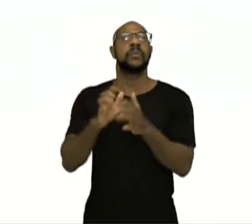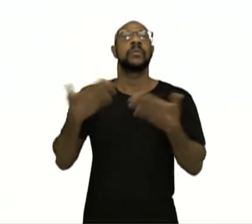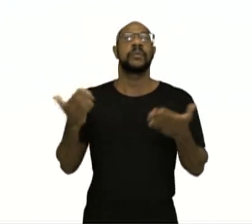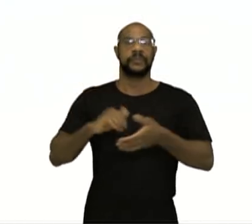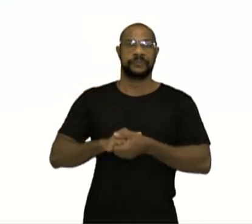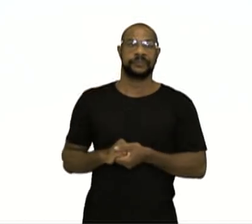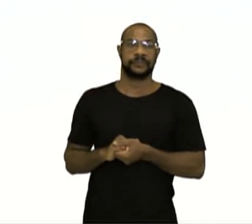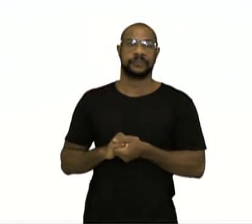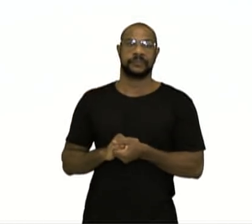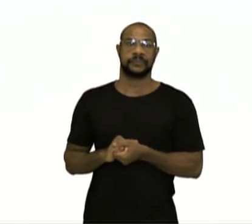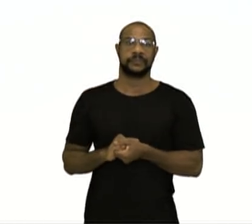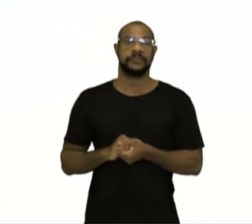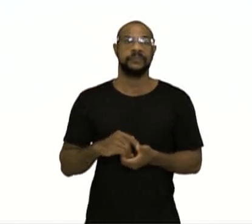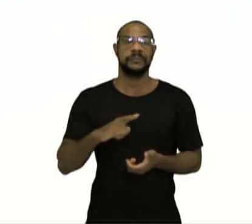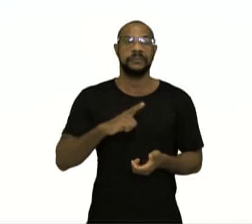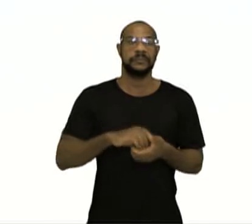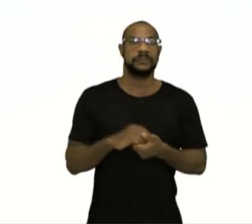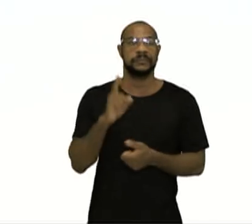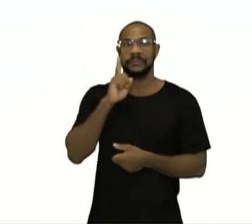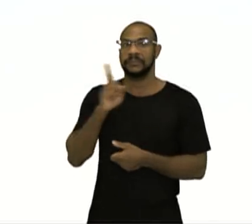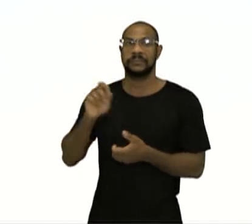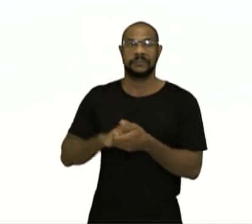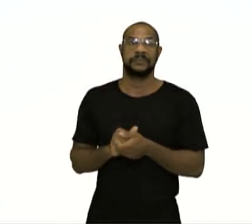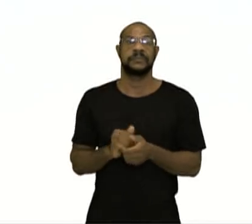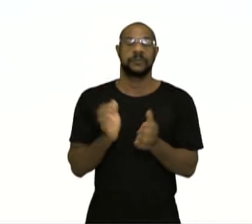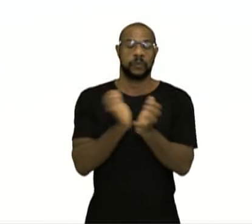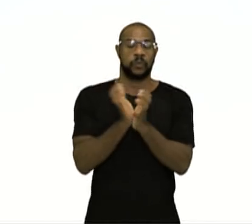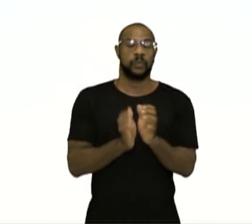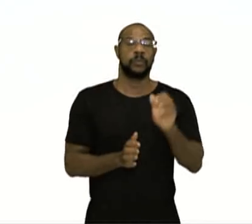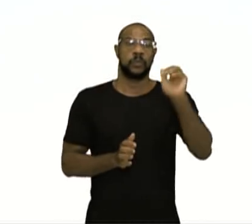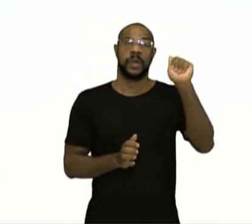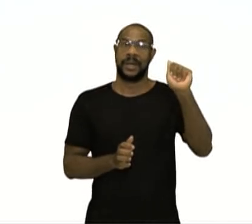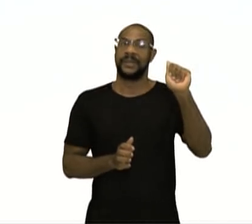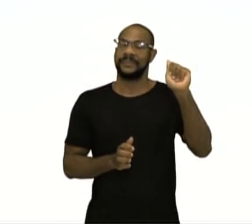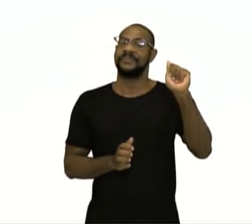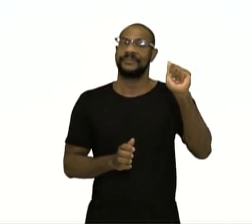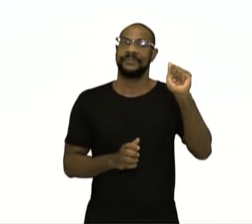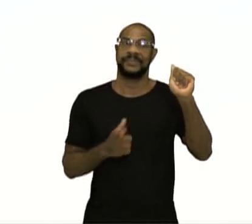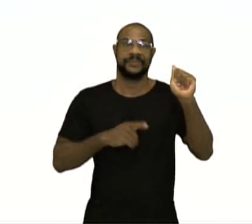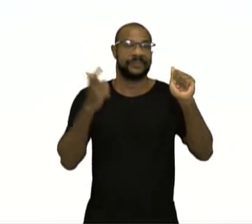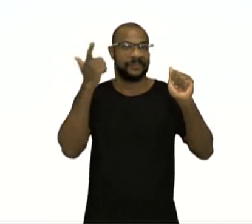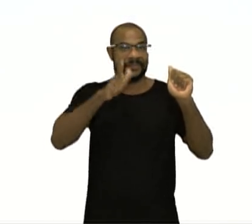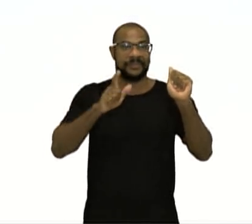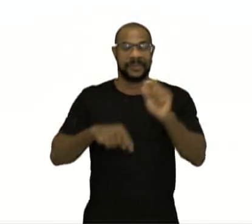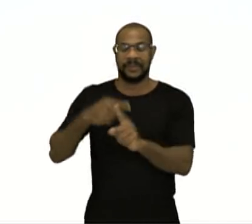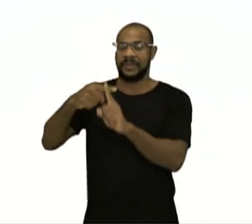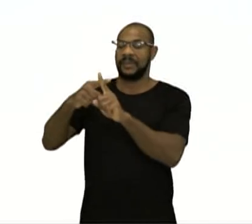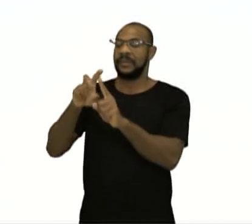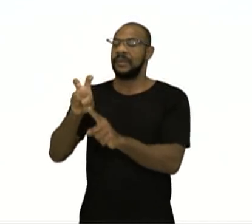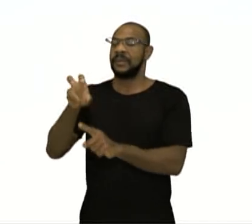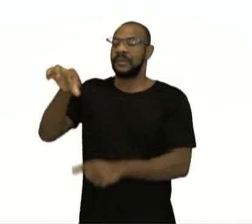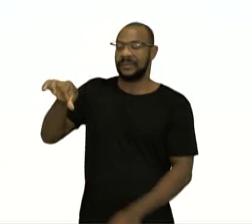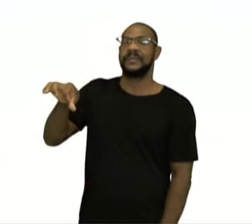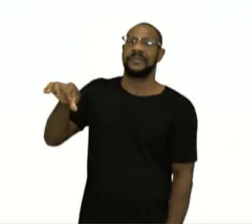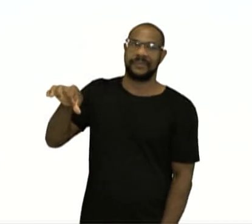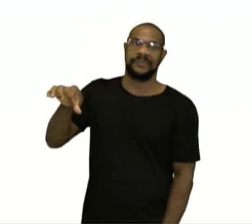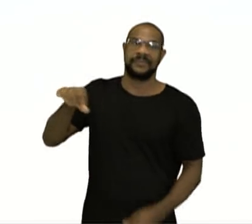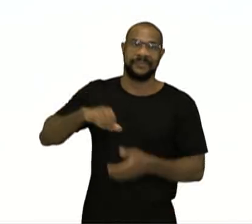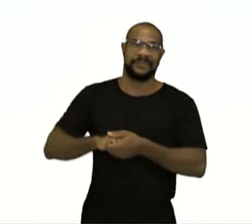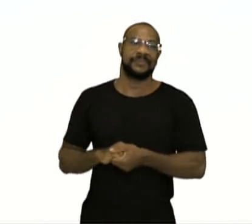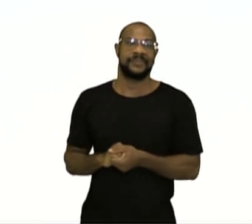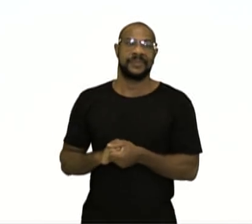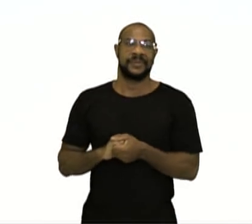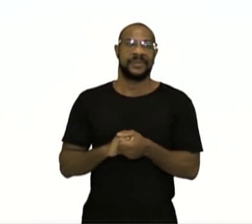A. Ele teve um saldo positivo de 59. As outras equipes ficaram devendo ainda, né? Então, saldo